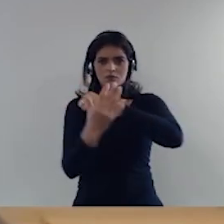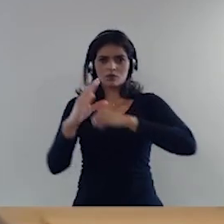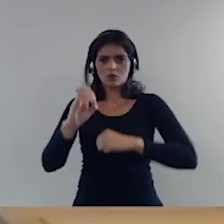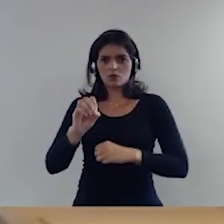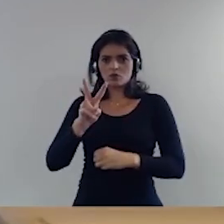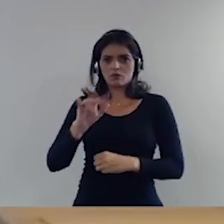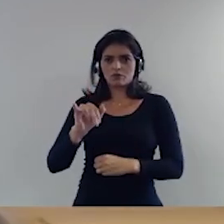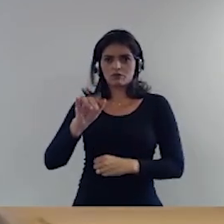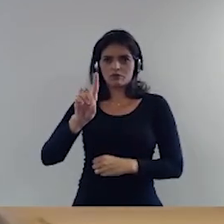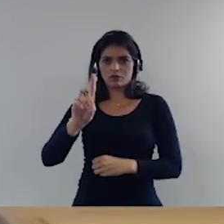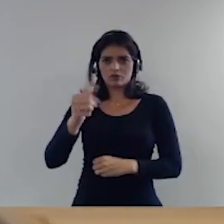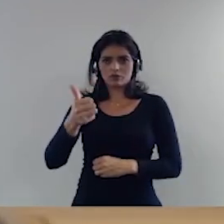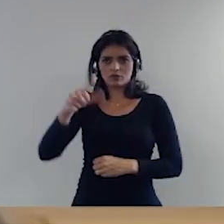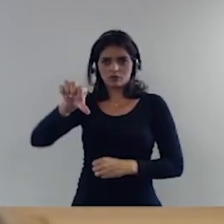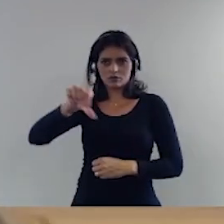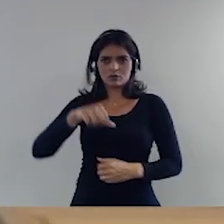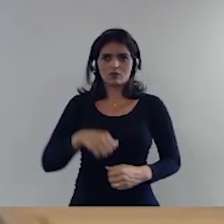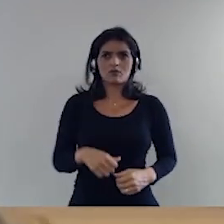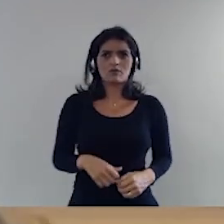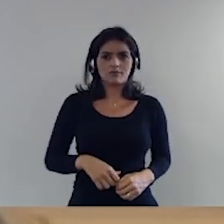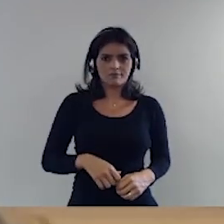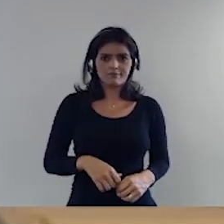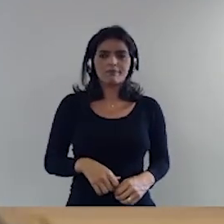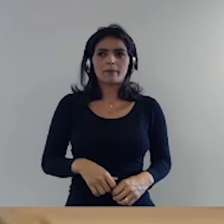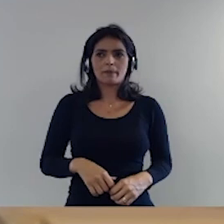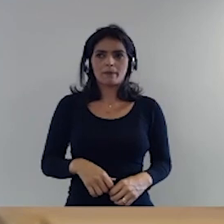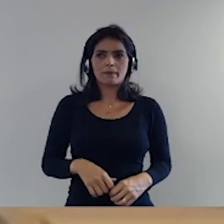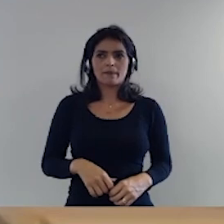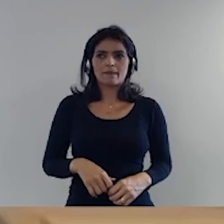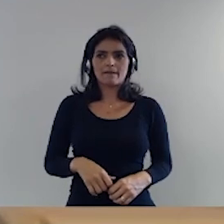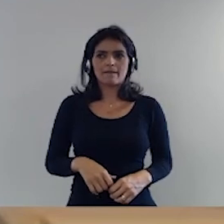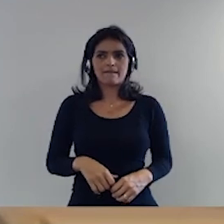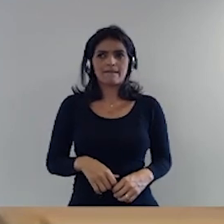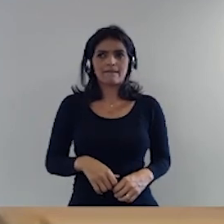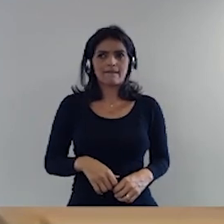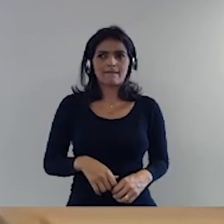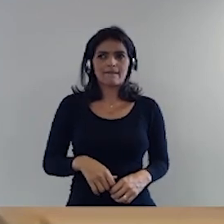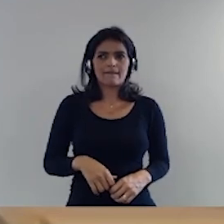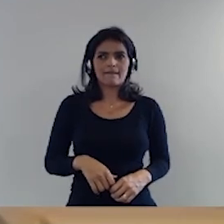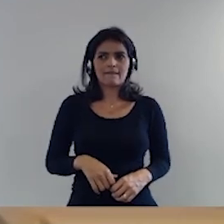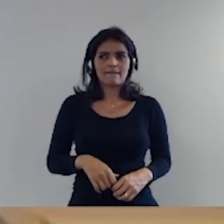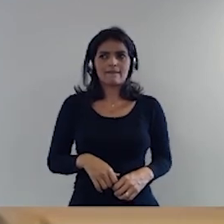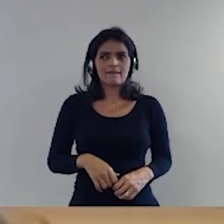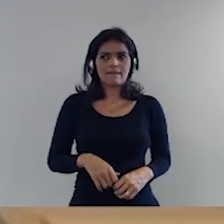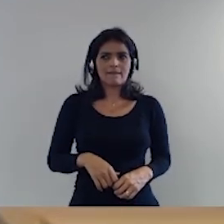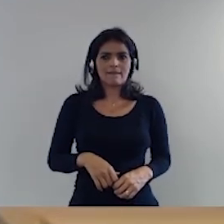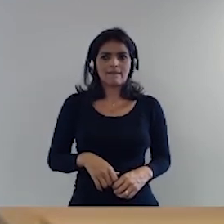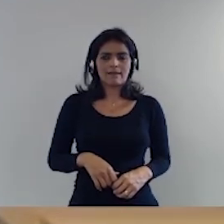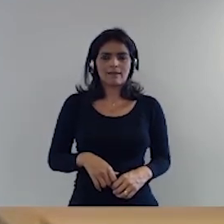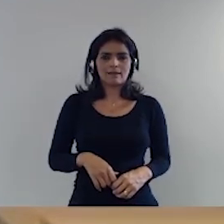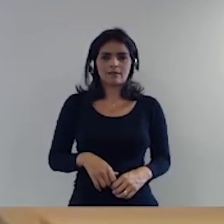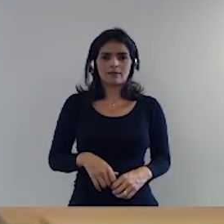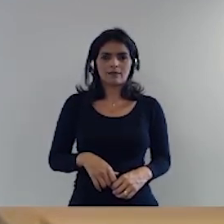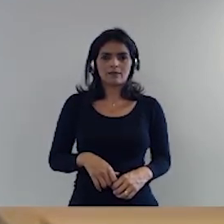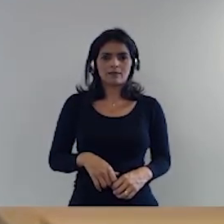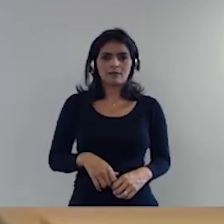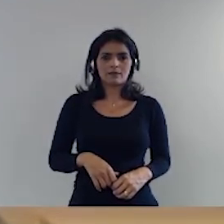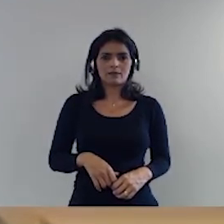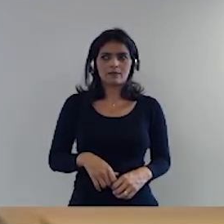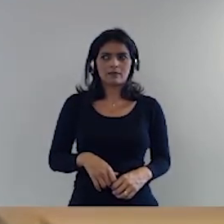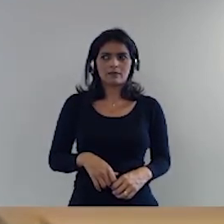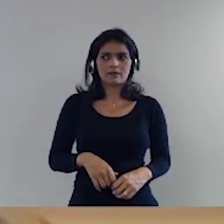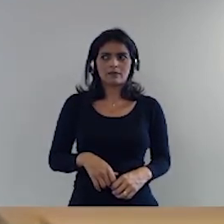do coronavírus. Neste cenário, e para falar um pouco da